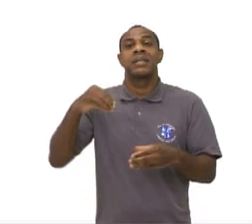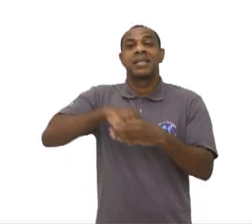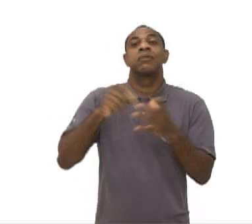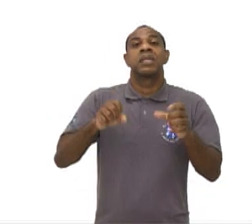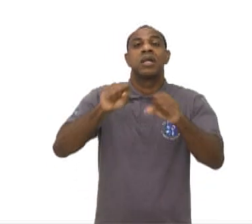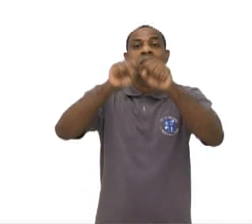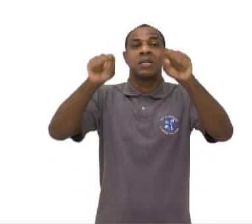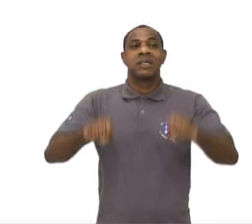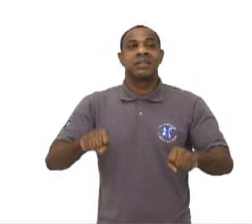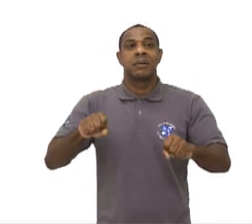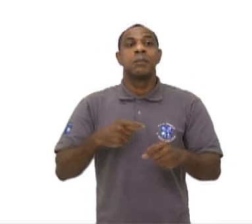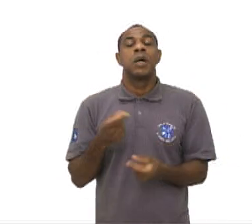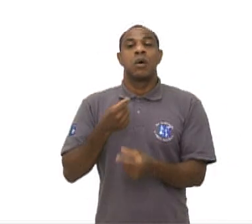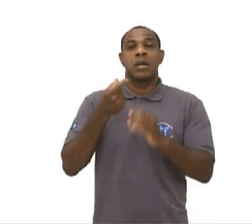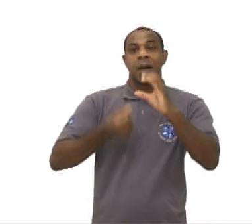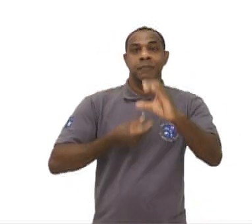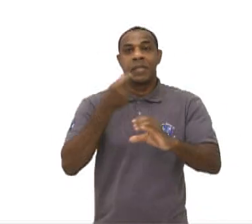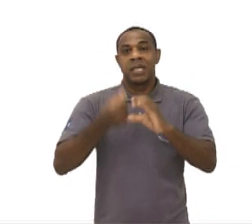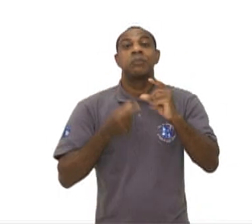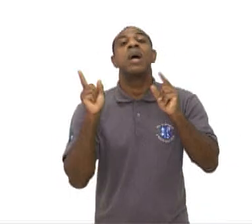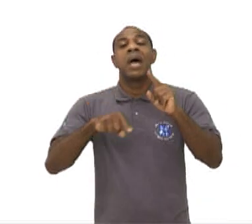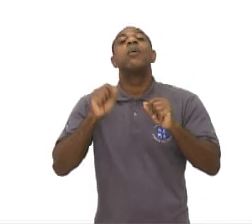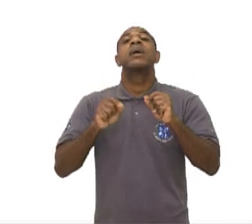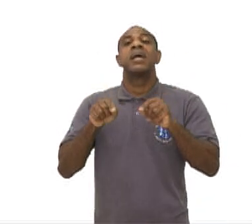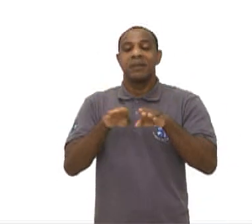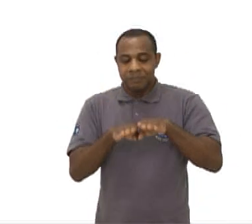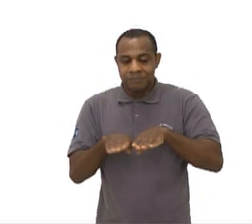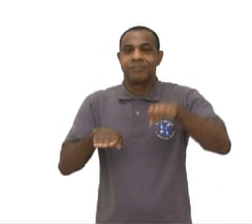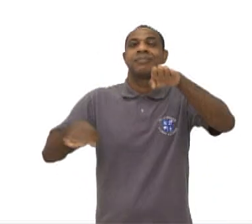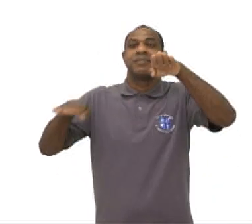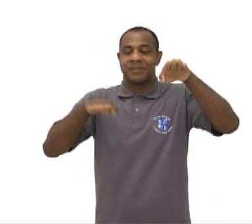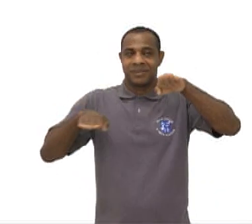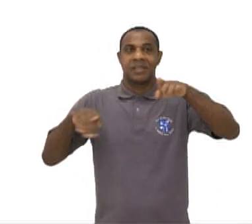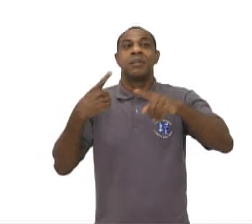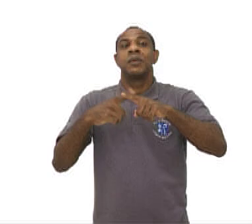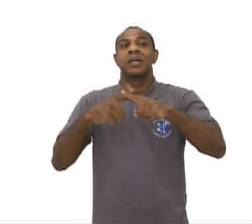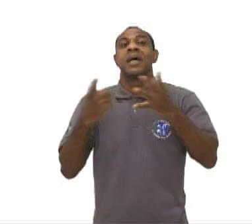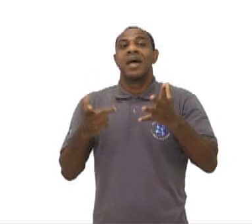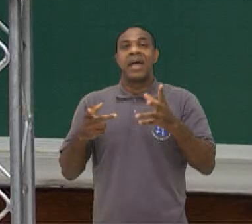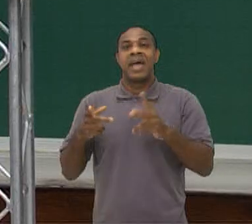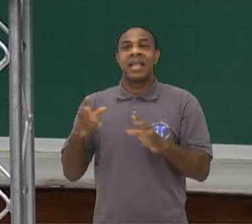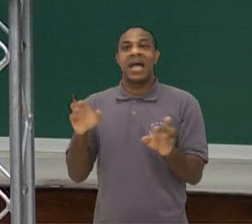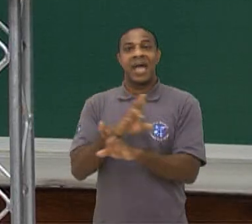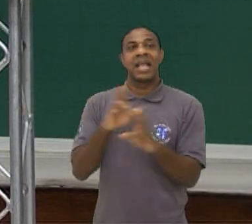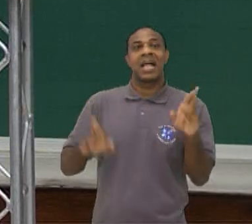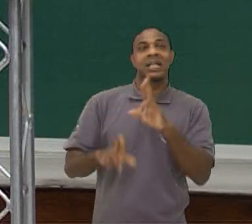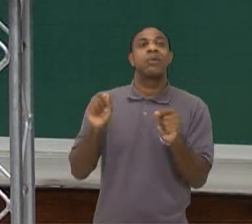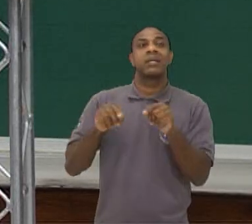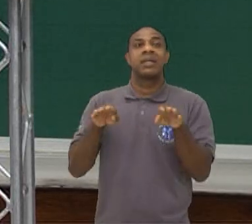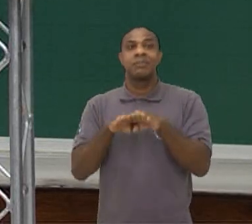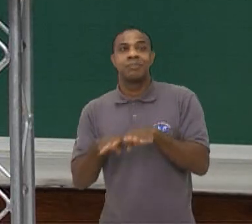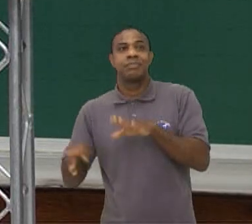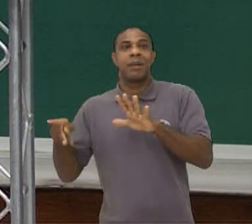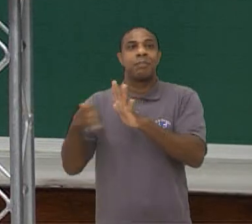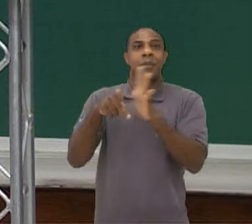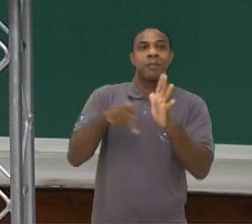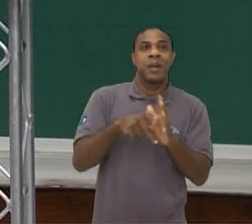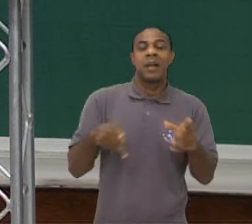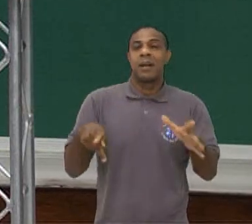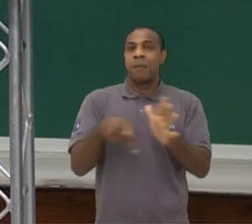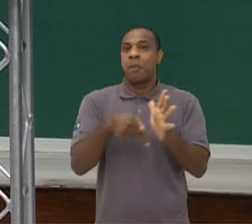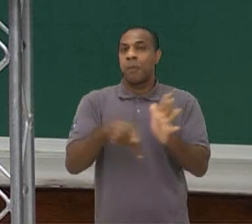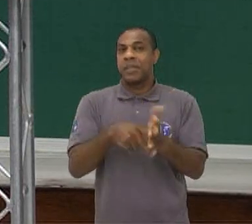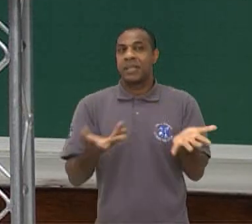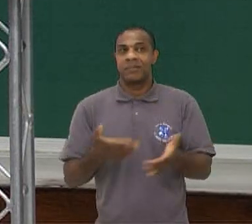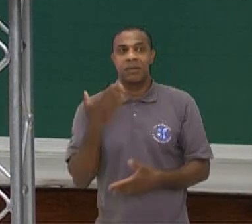o capitalismo se organiza pela desigualdade resultante das relações de propriedade. Aqui, contradição, ele está falando de um conflito.